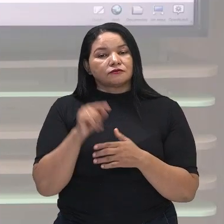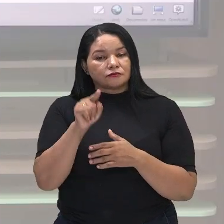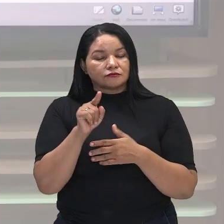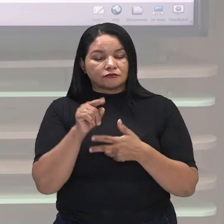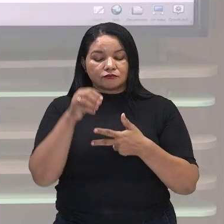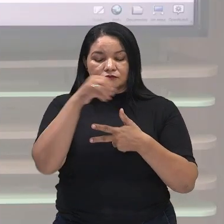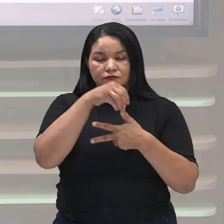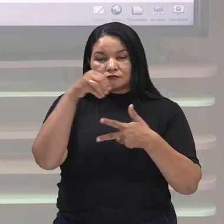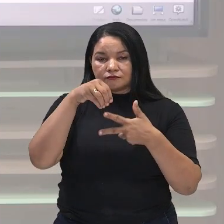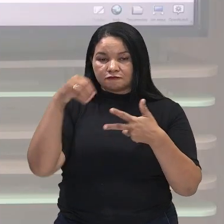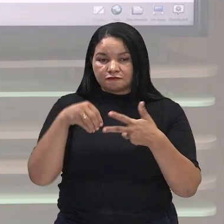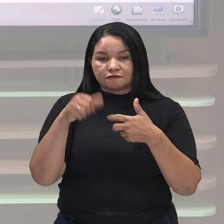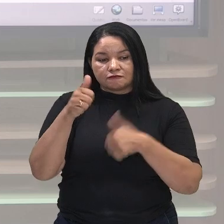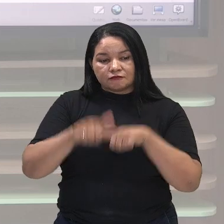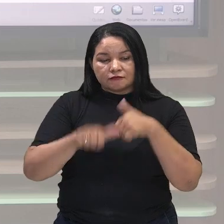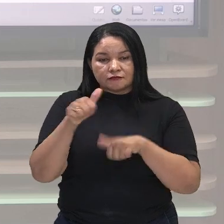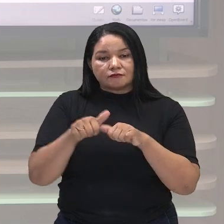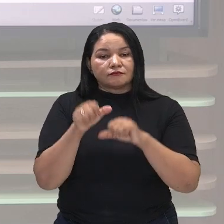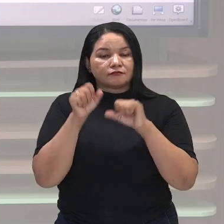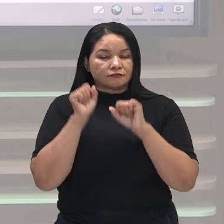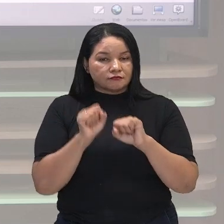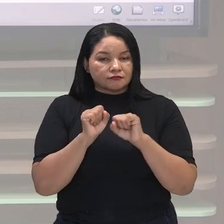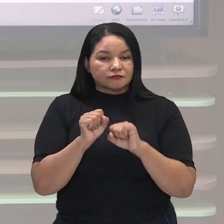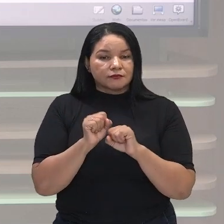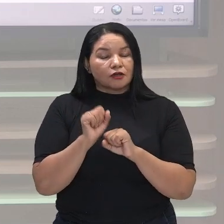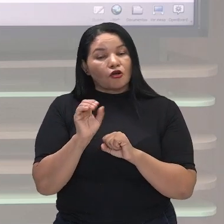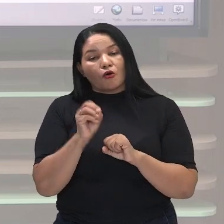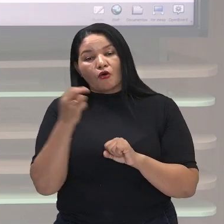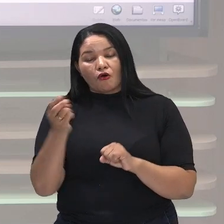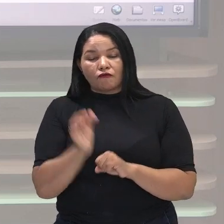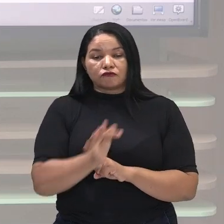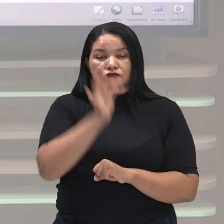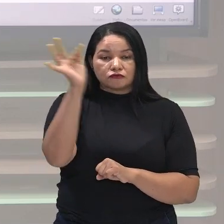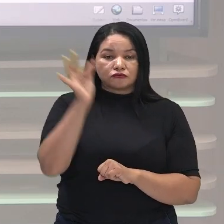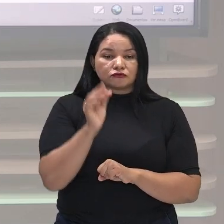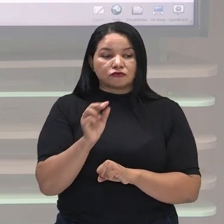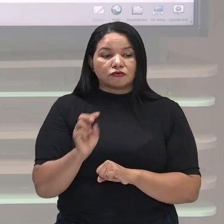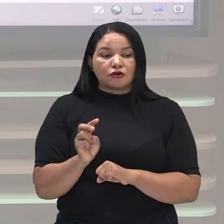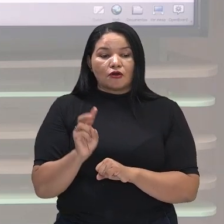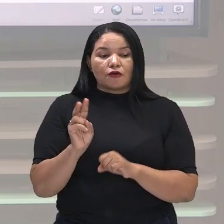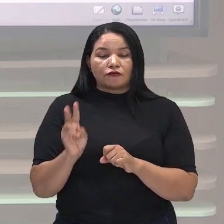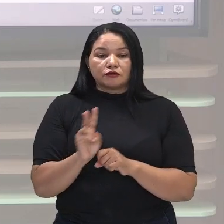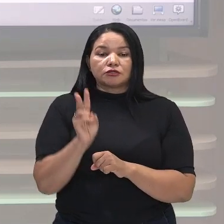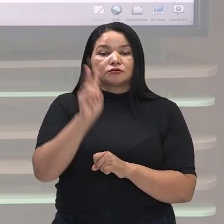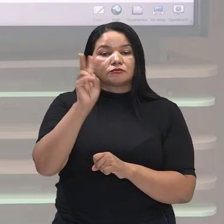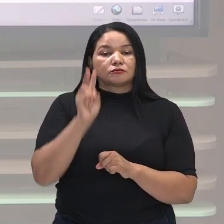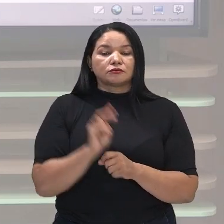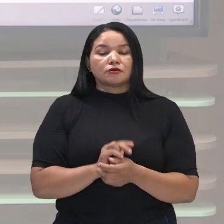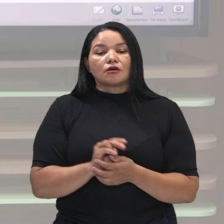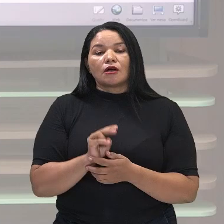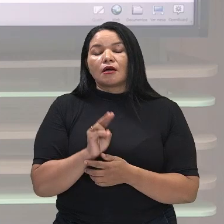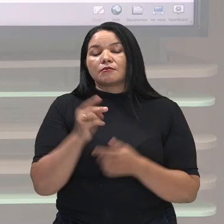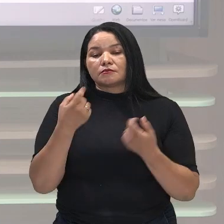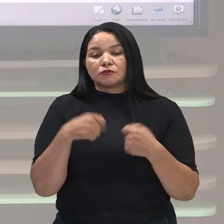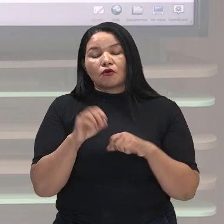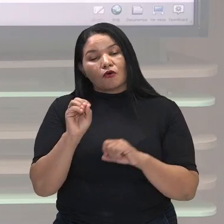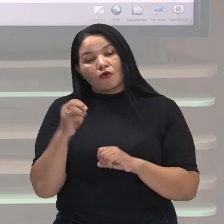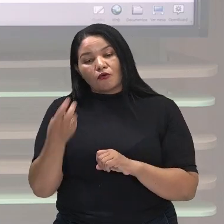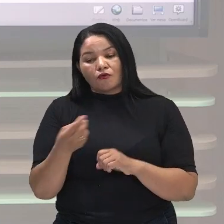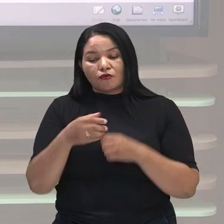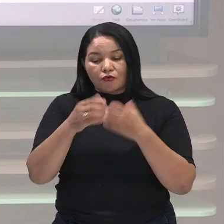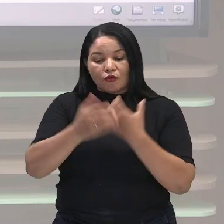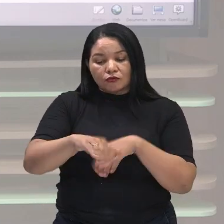Enem. Ou no futuro também fazer prova de vestibular, de vestibulares e concursos públicos. E